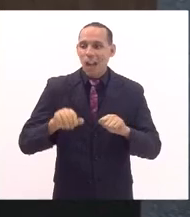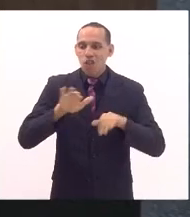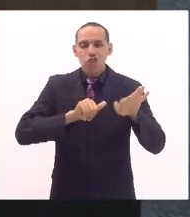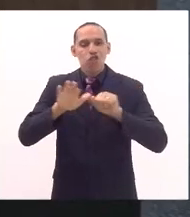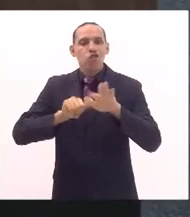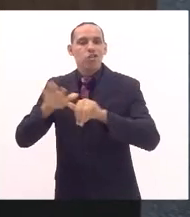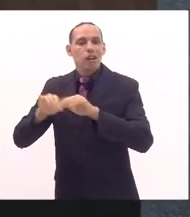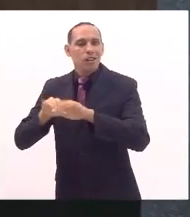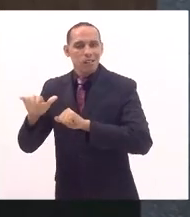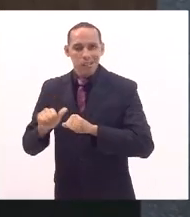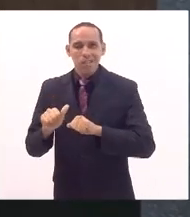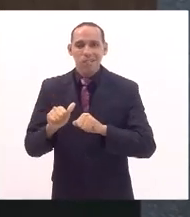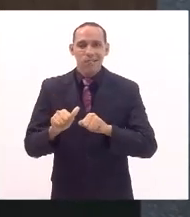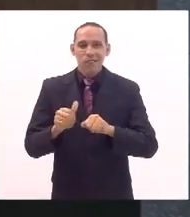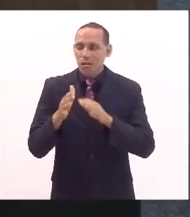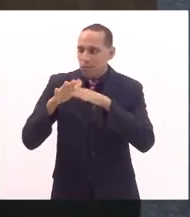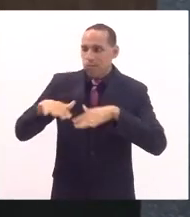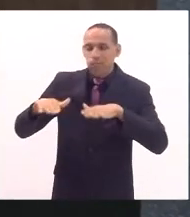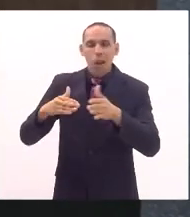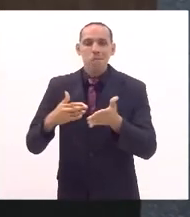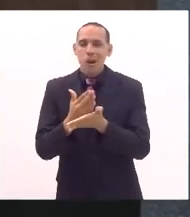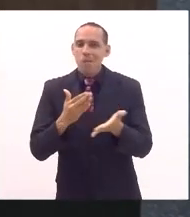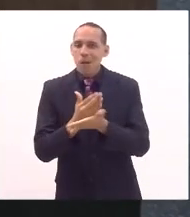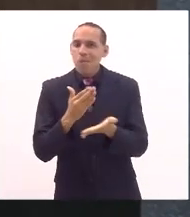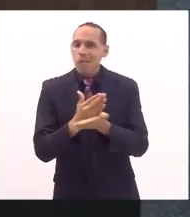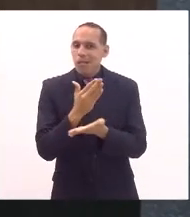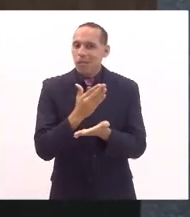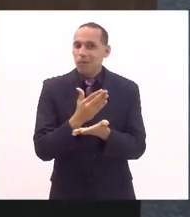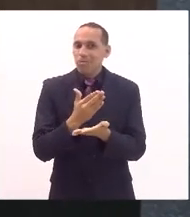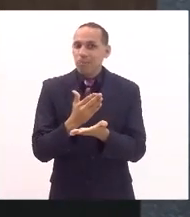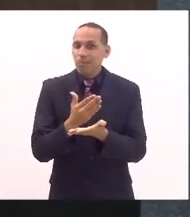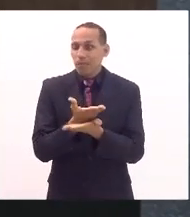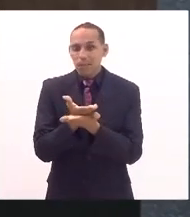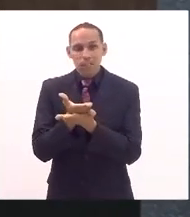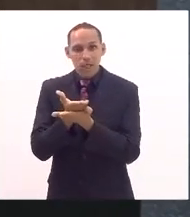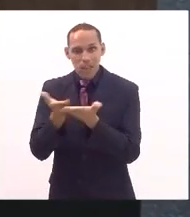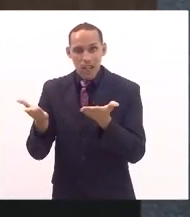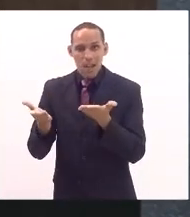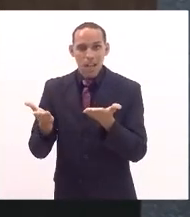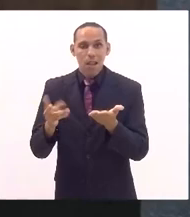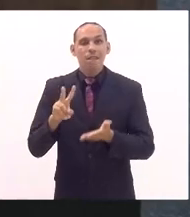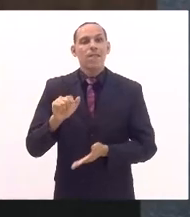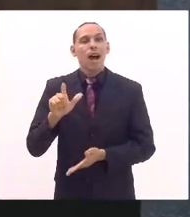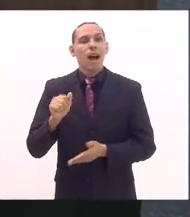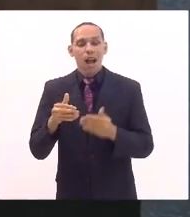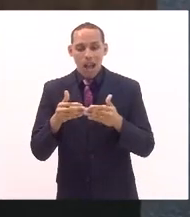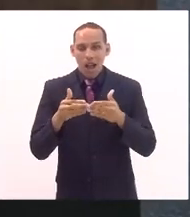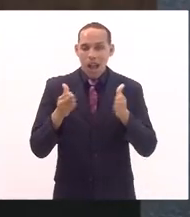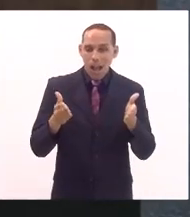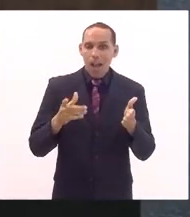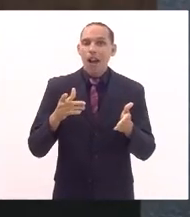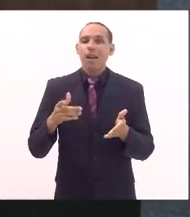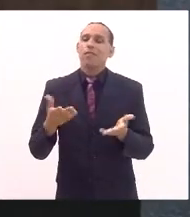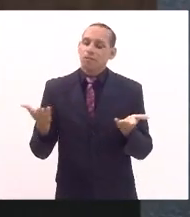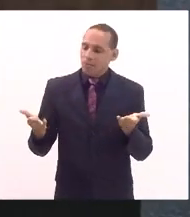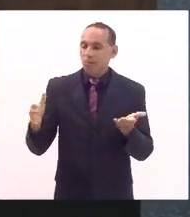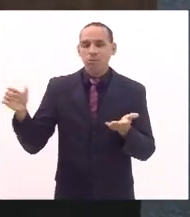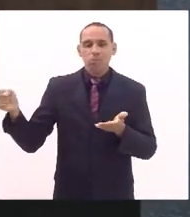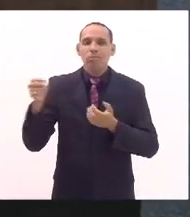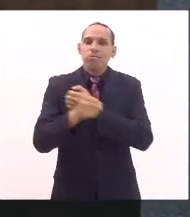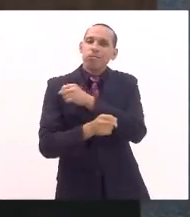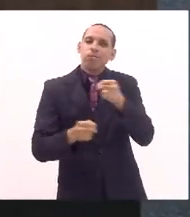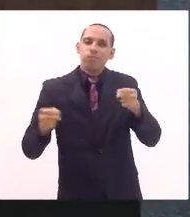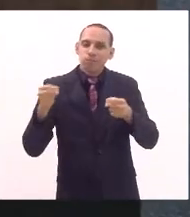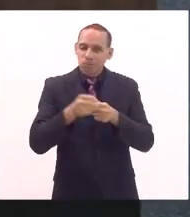chamada de todos os aprovados E à medida que abre 100 vagas essas vagas